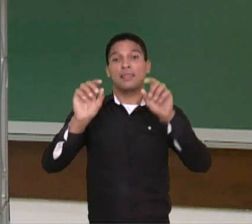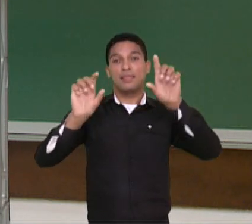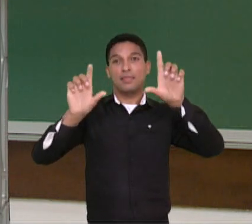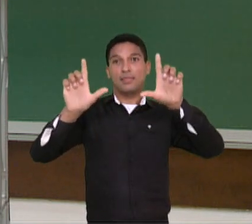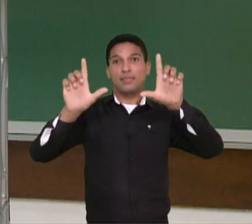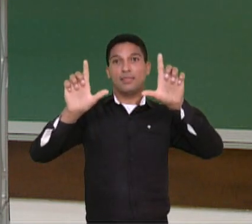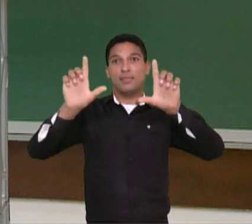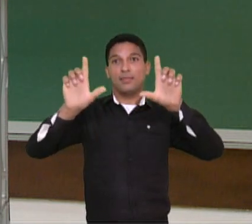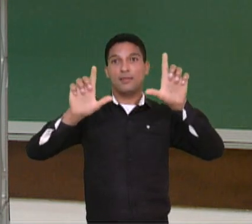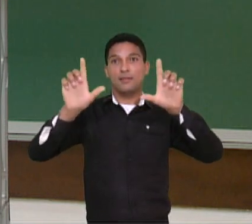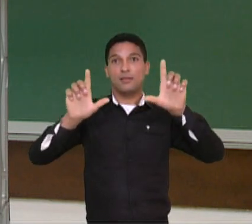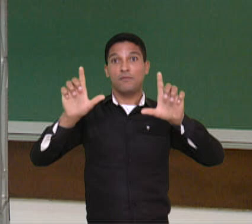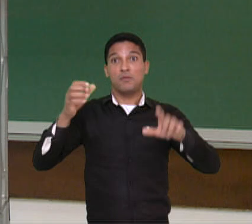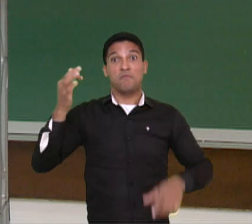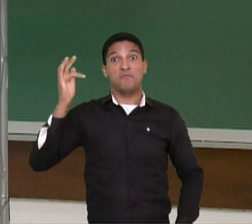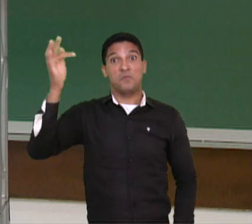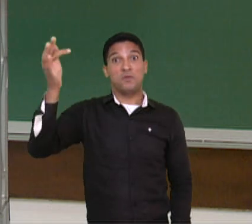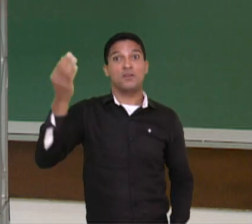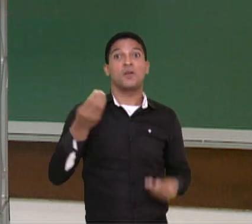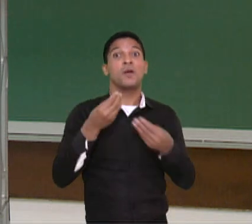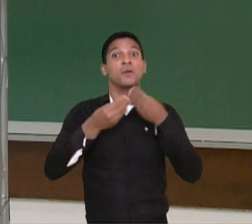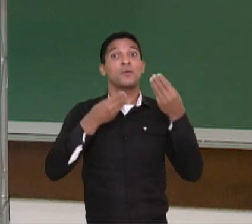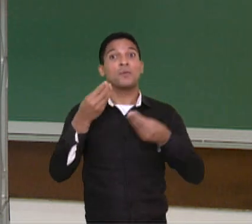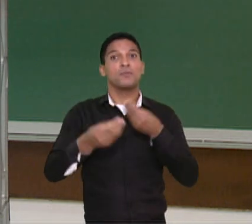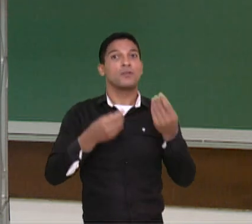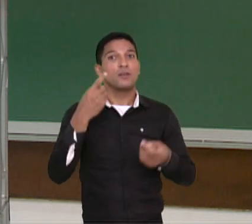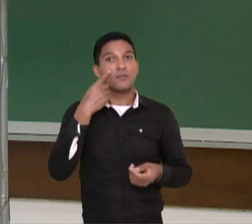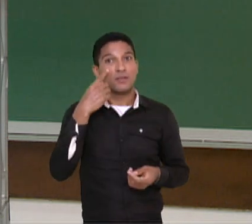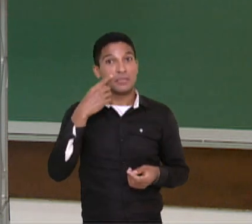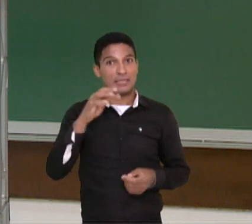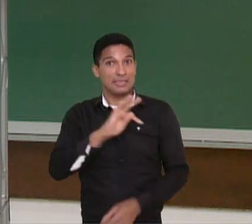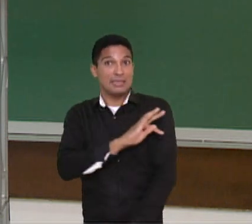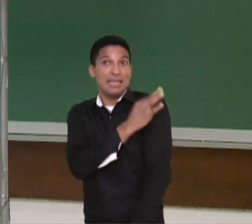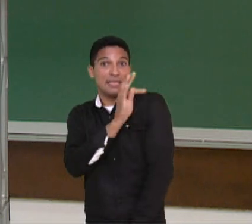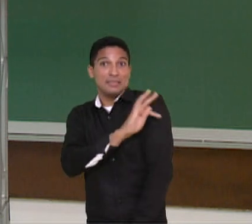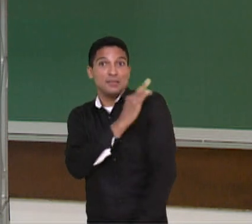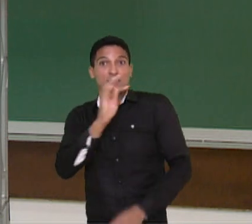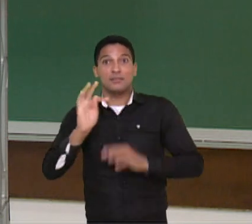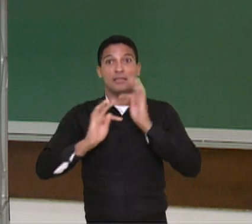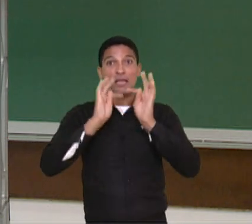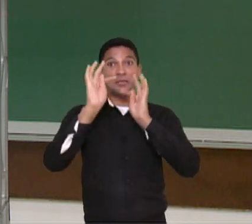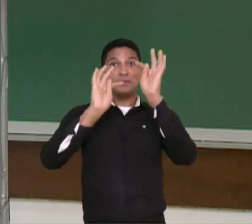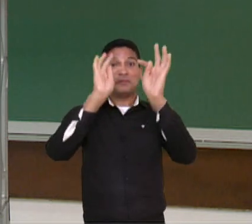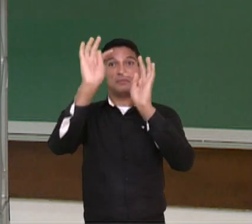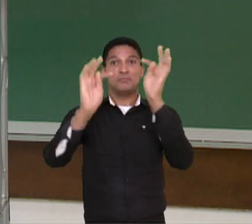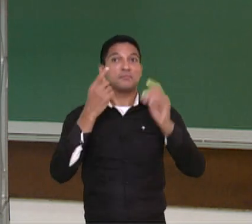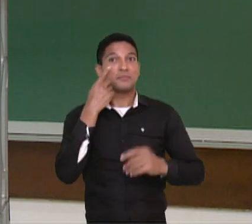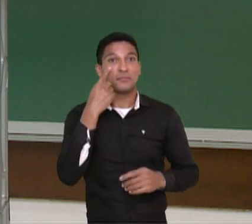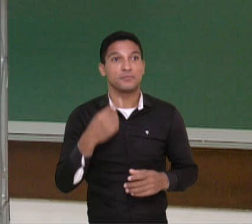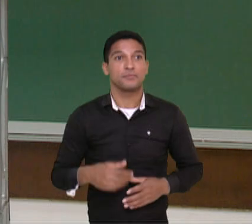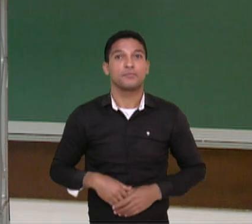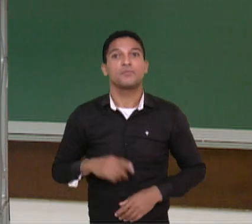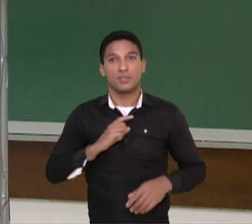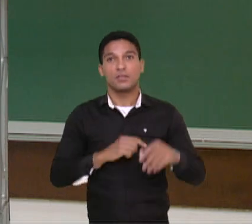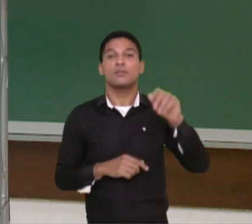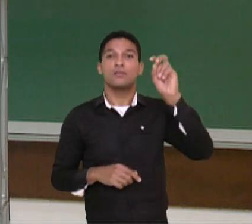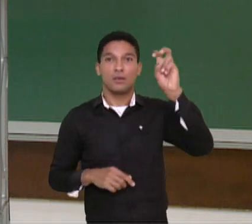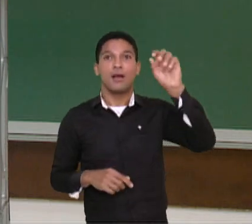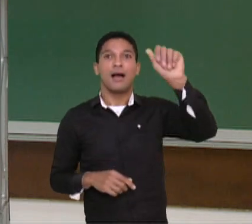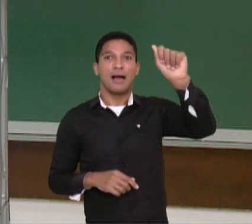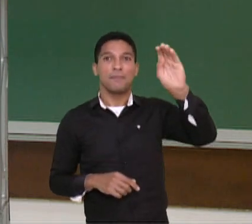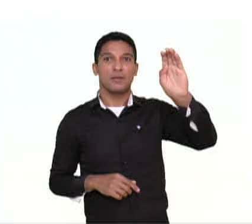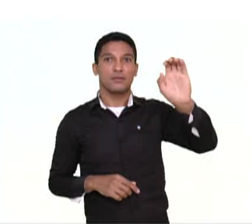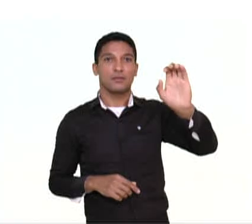que as tecnologias a ela incorporadas serão responsáveis por... E aí nós tínhamos 5 alternativas. Quem escolheu,